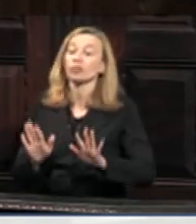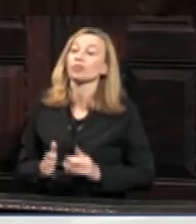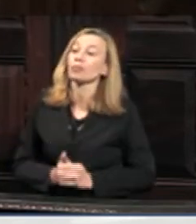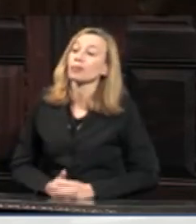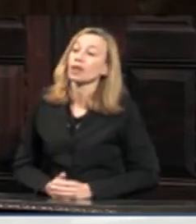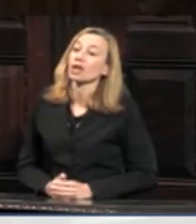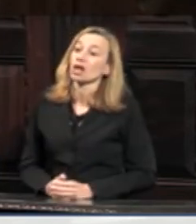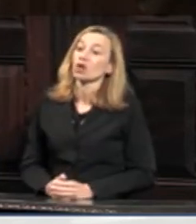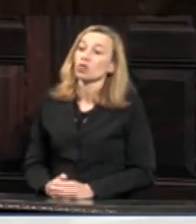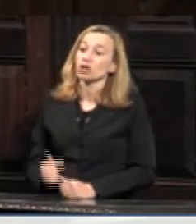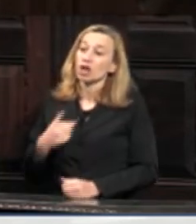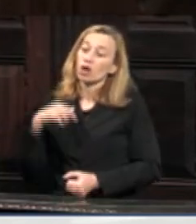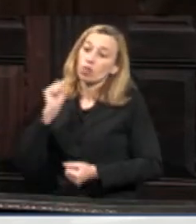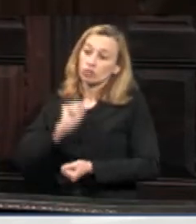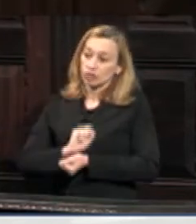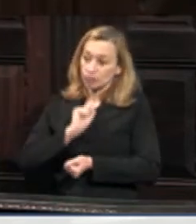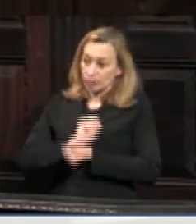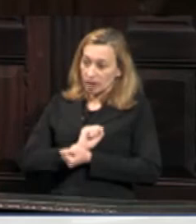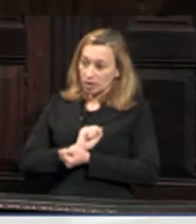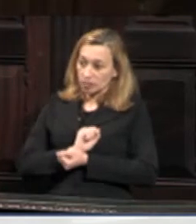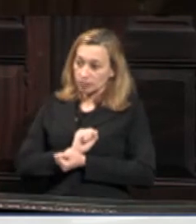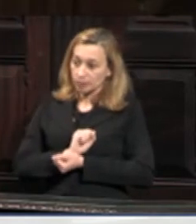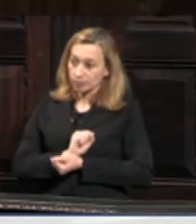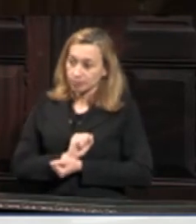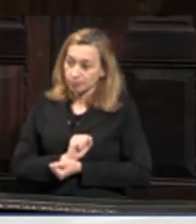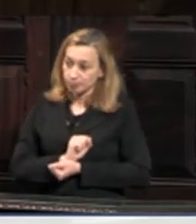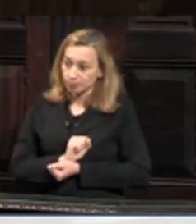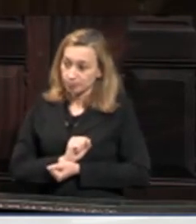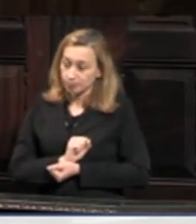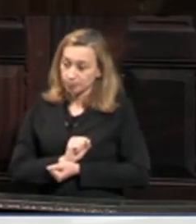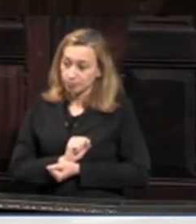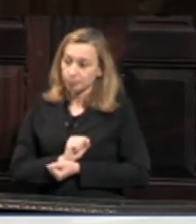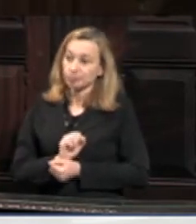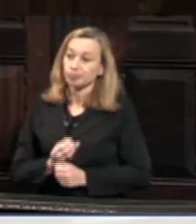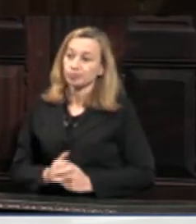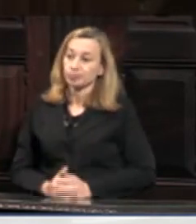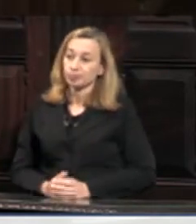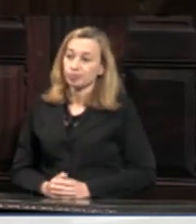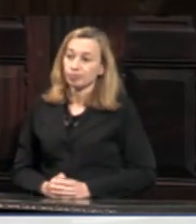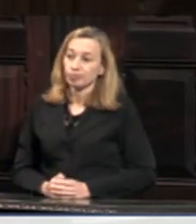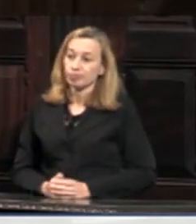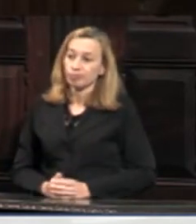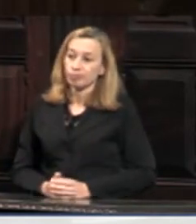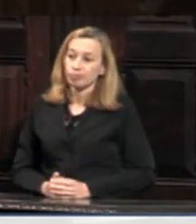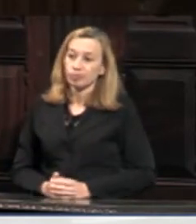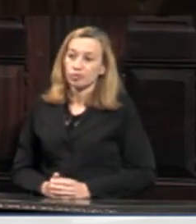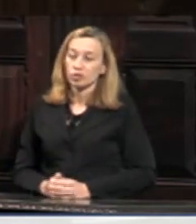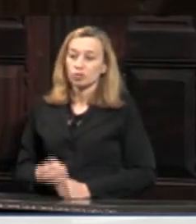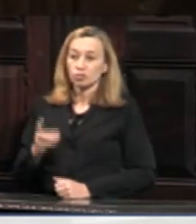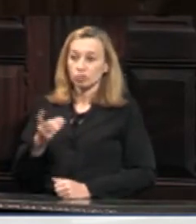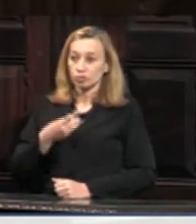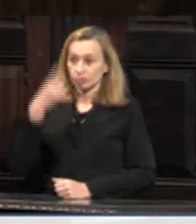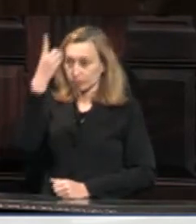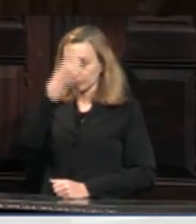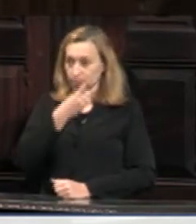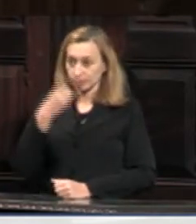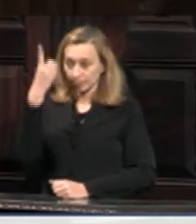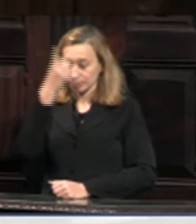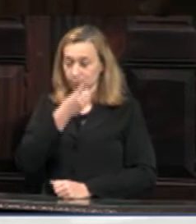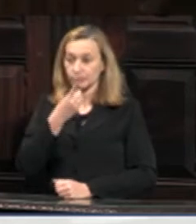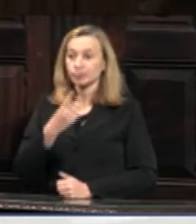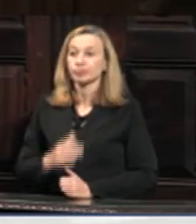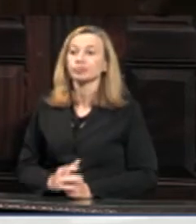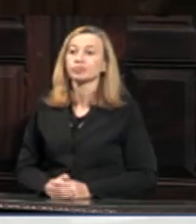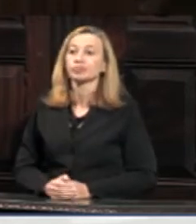o que eu espero, e por isso estou discursando, é que no domingo,